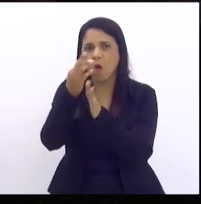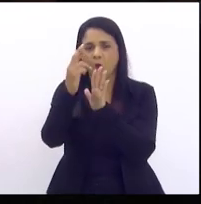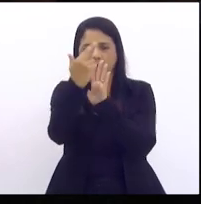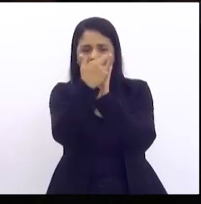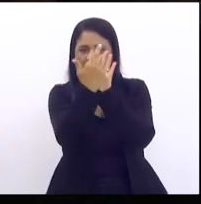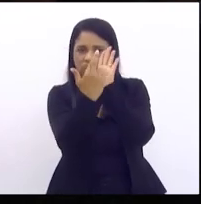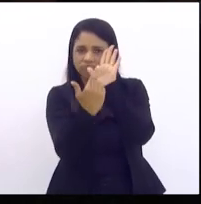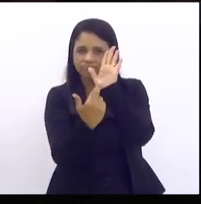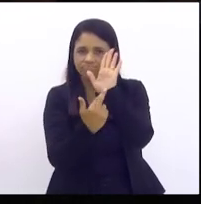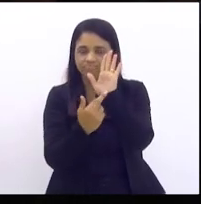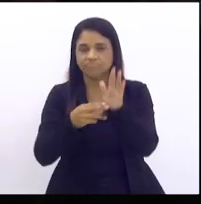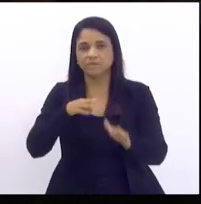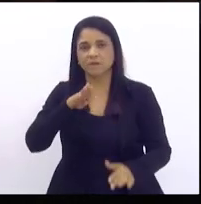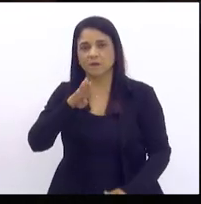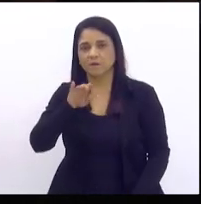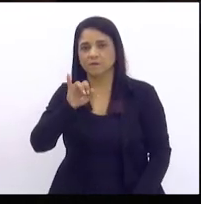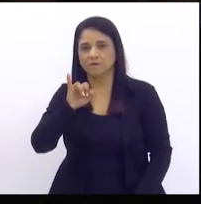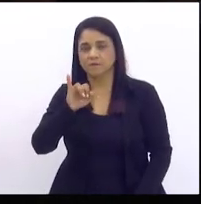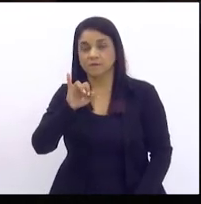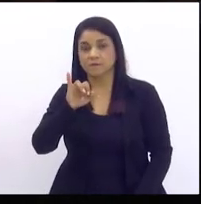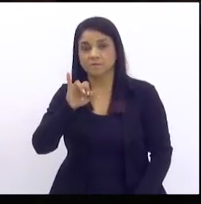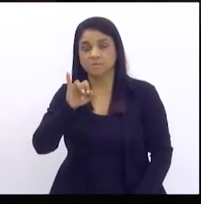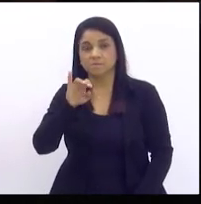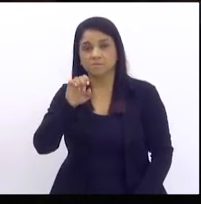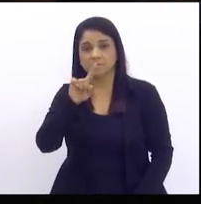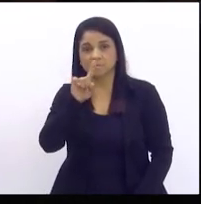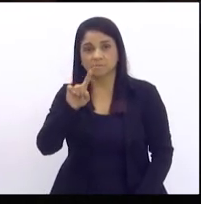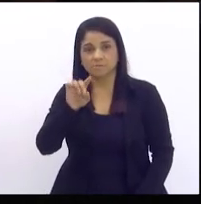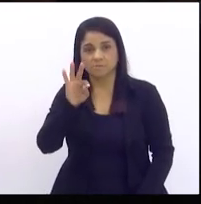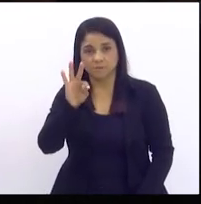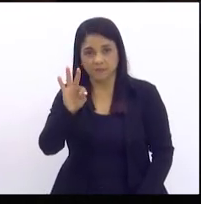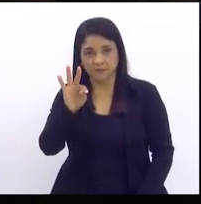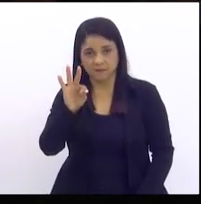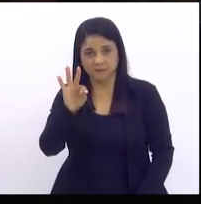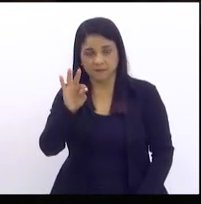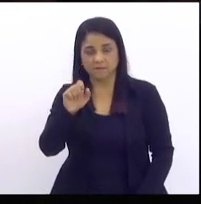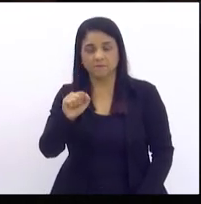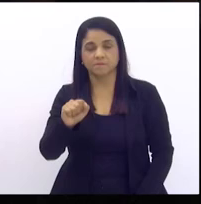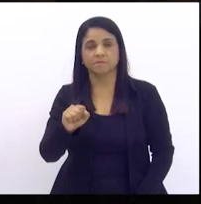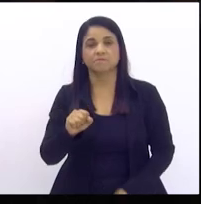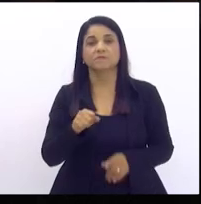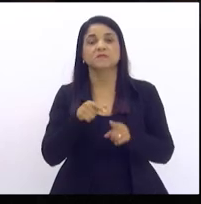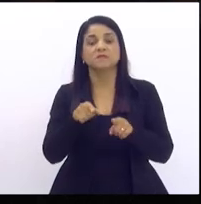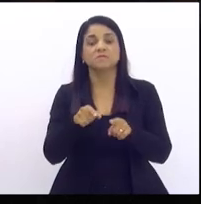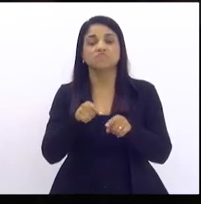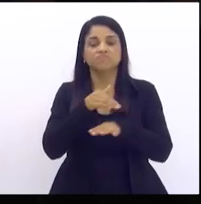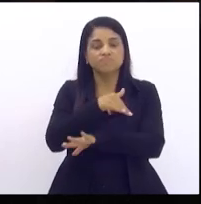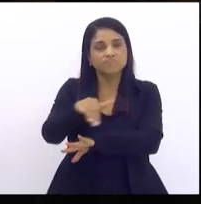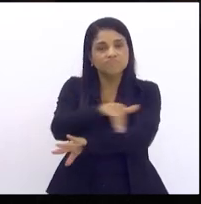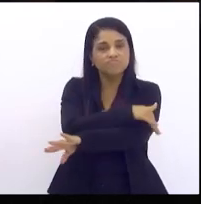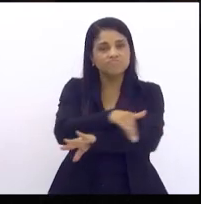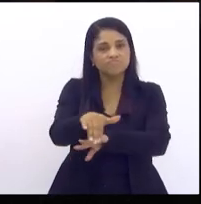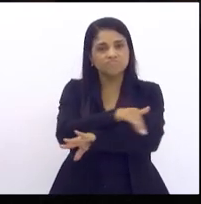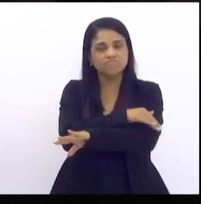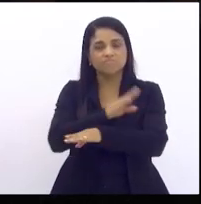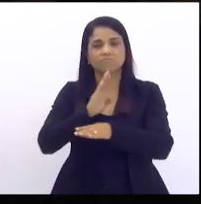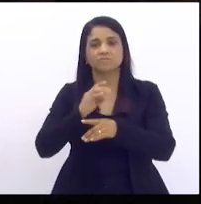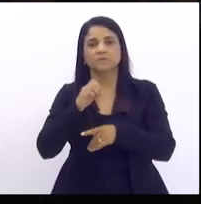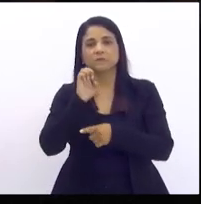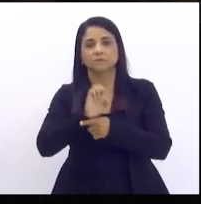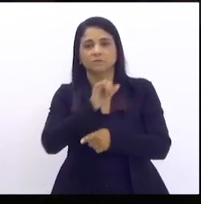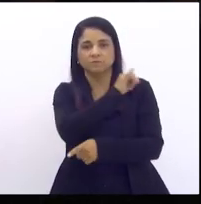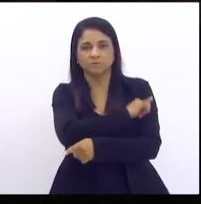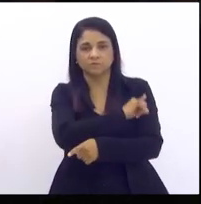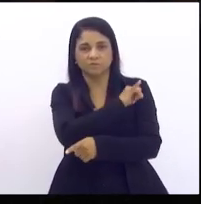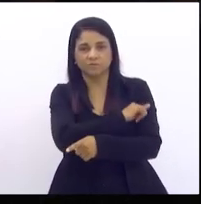das blitzes que ocorrem nas ruas do Rio de Janeiro, que ele intitulou como o Estatutos